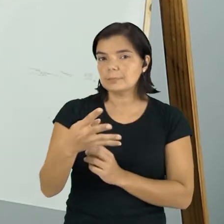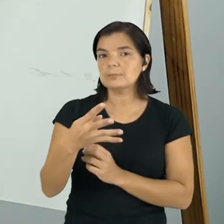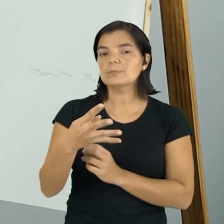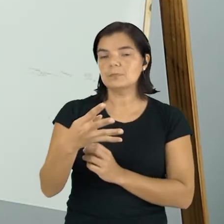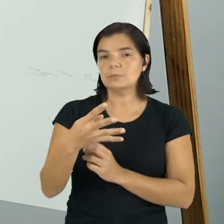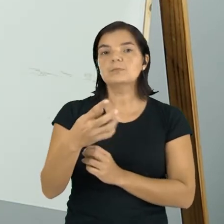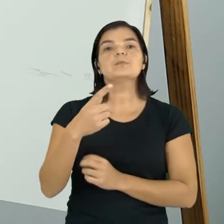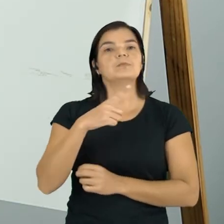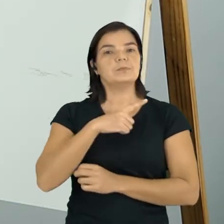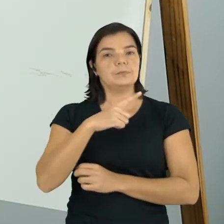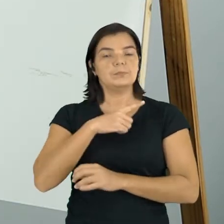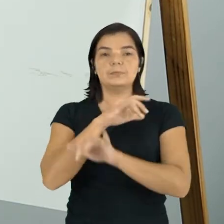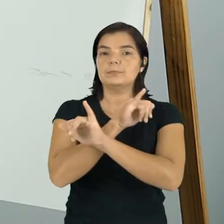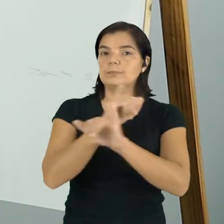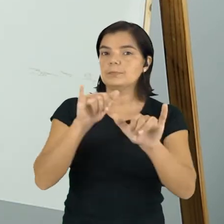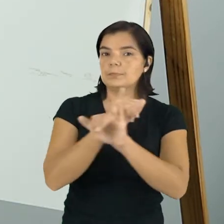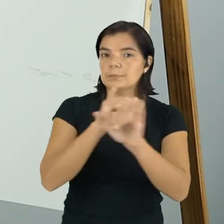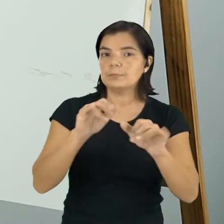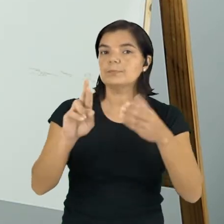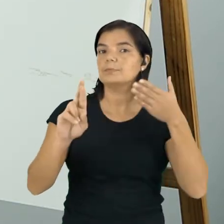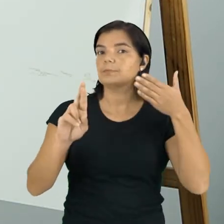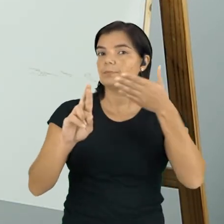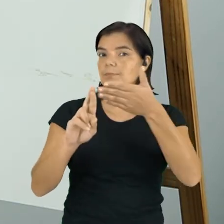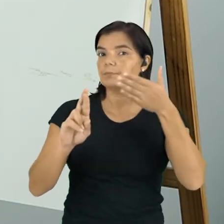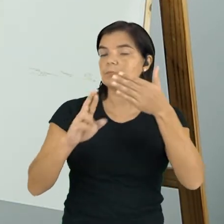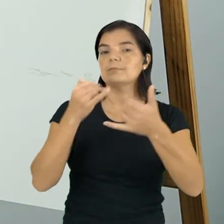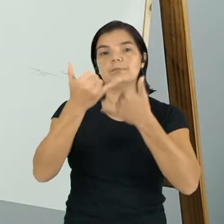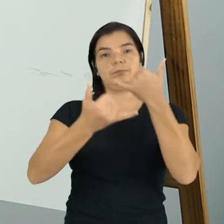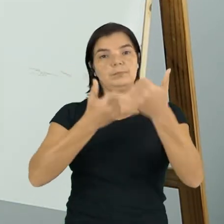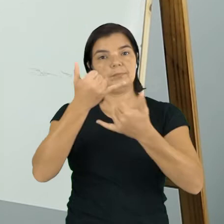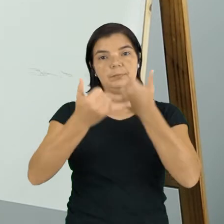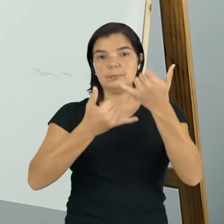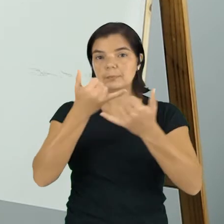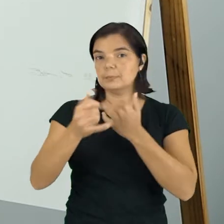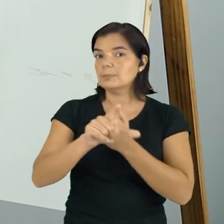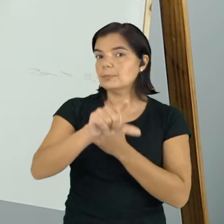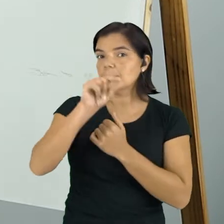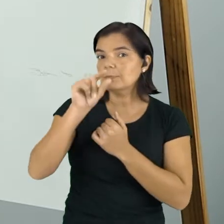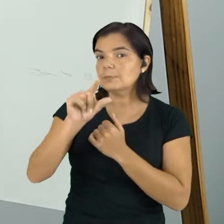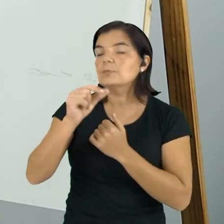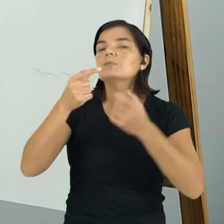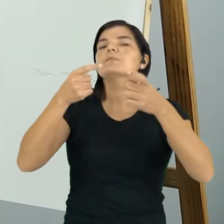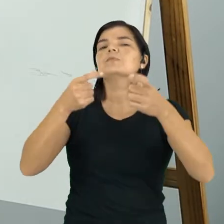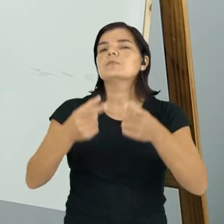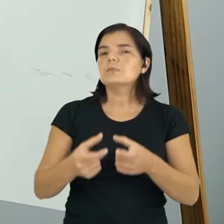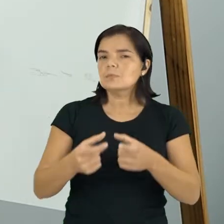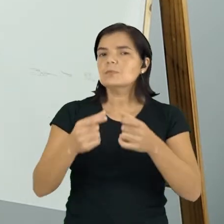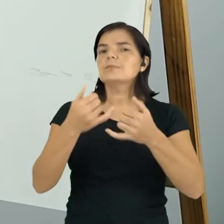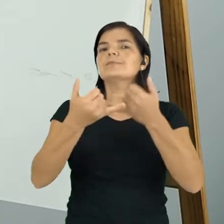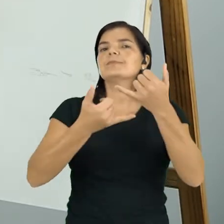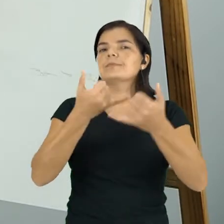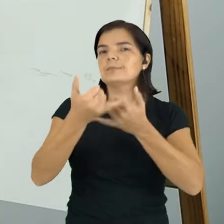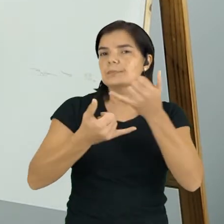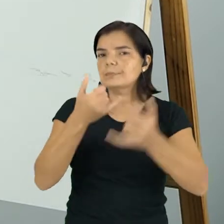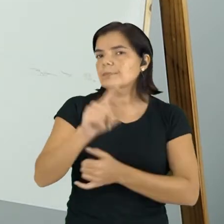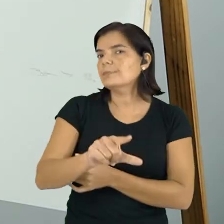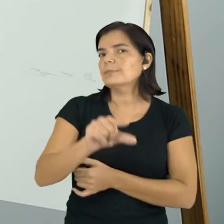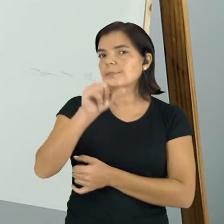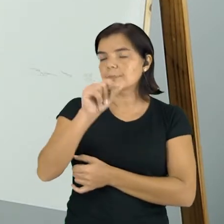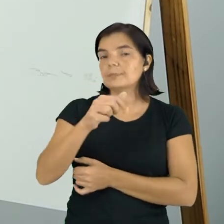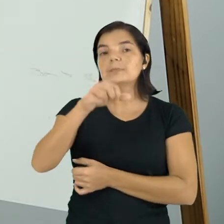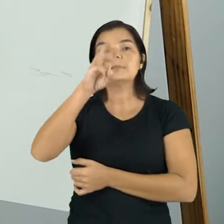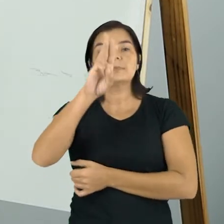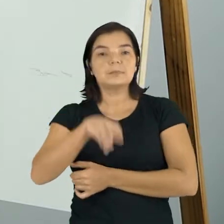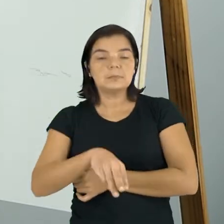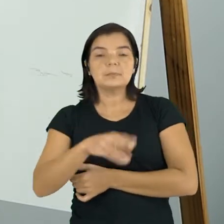tabela? Eu vou ter informações referentes a brinquedos preferidos. De onde são esses brinquedos preferidos?